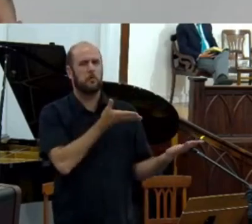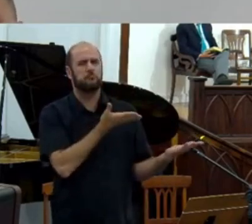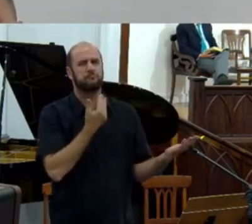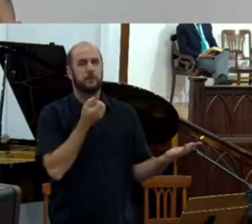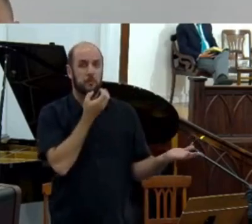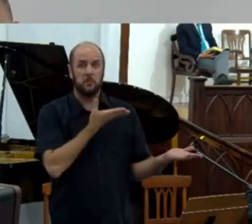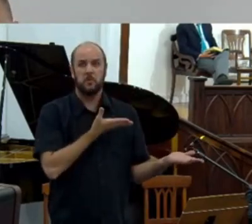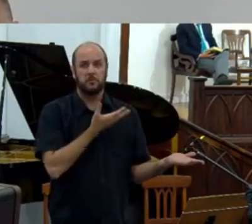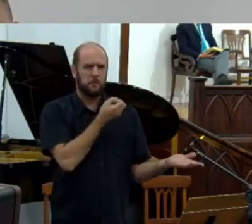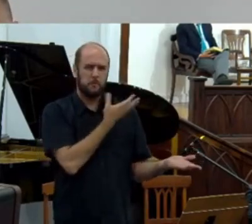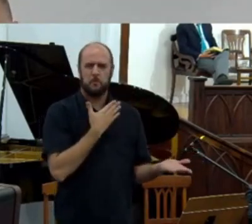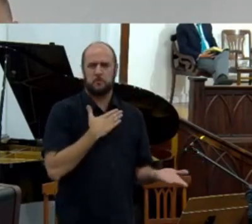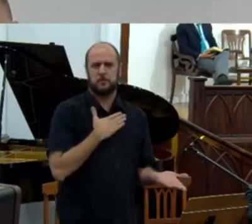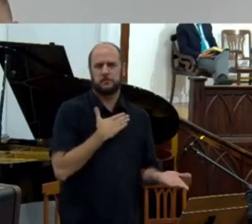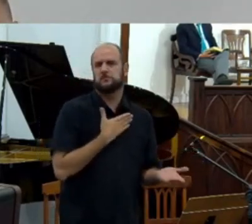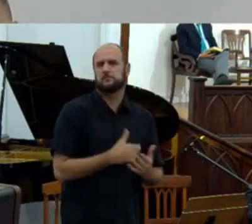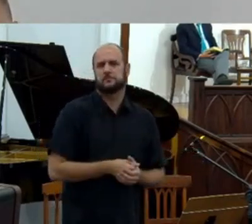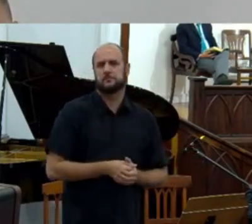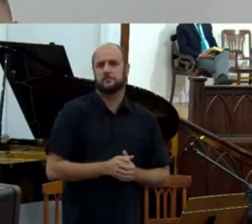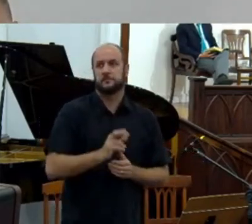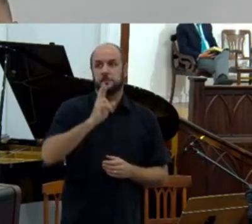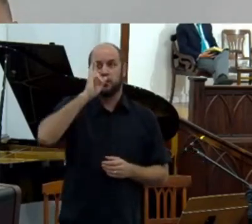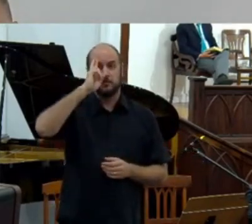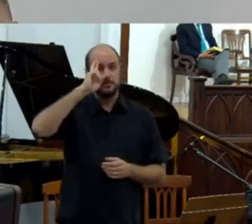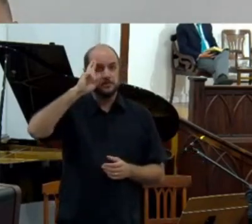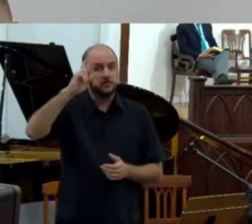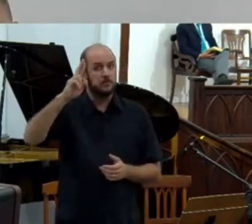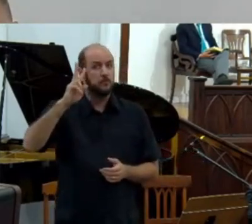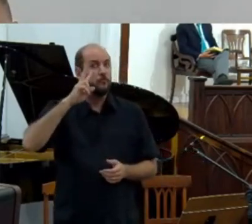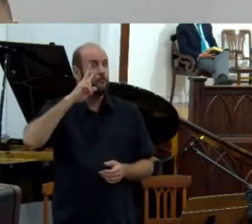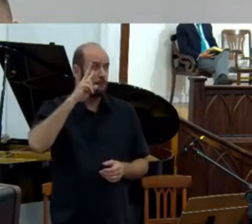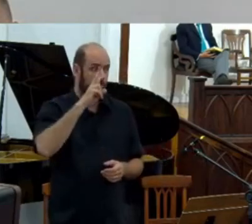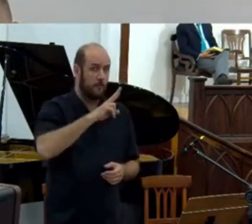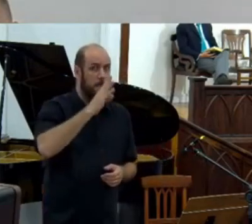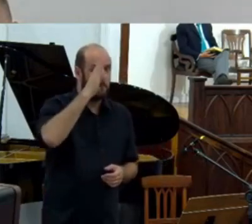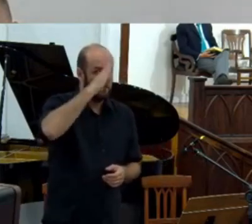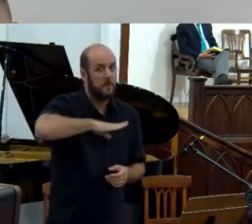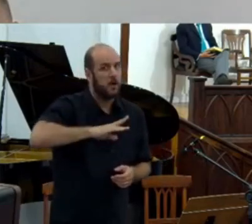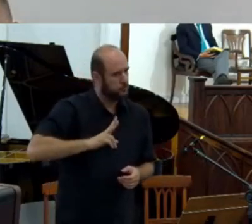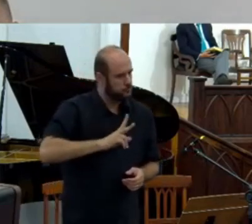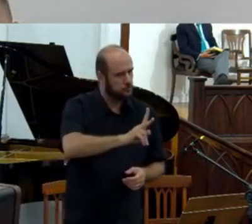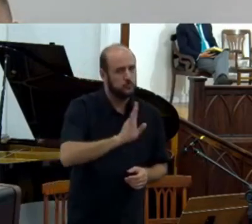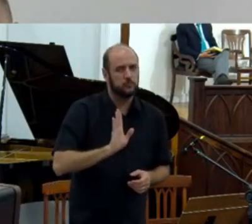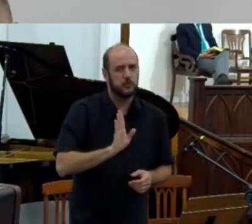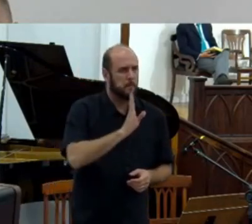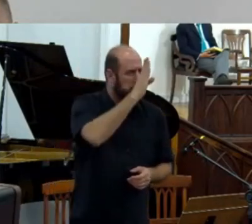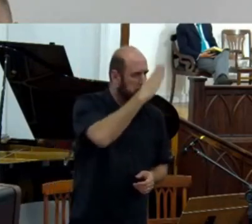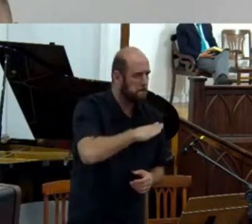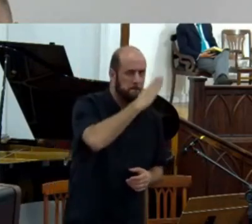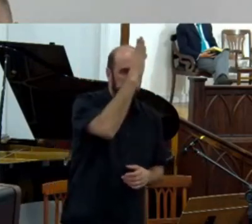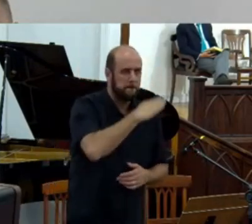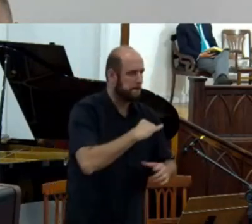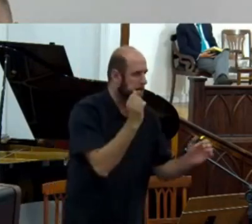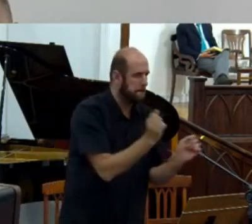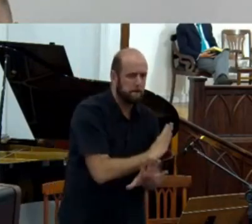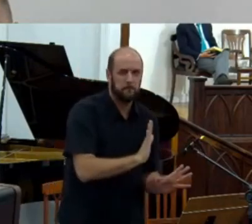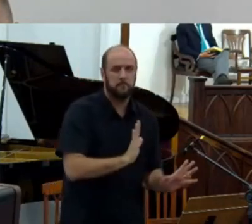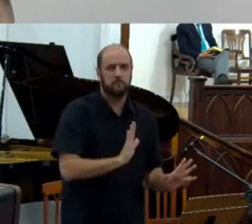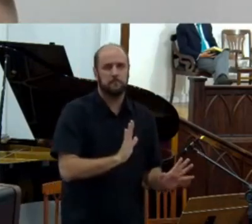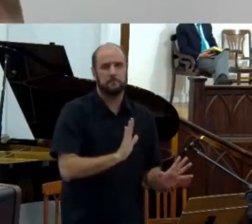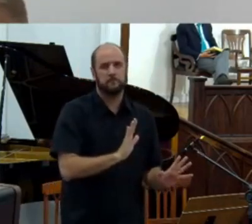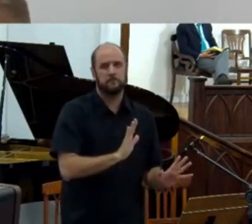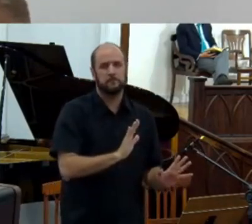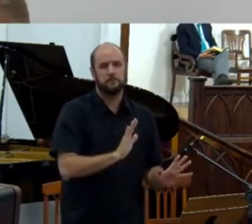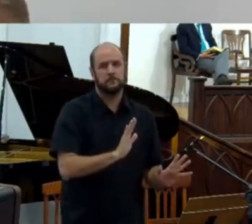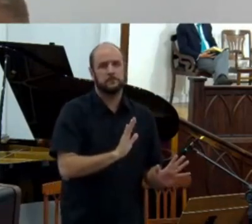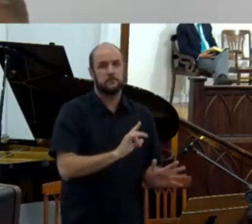Isso é bom para mim. O Senhor continua enxergando que o que é mal, é mal. Veja que